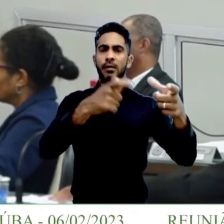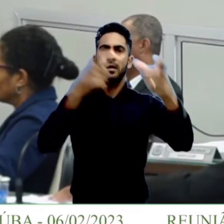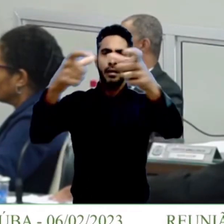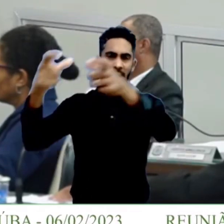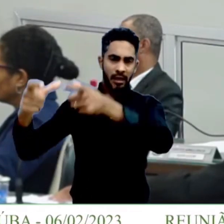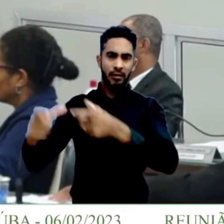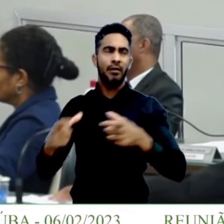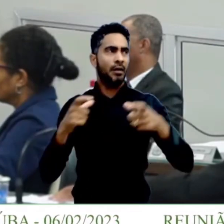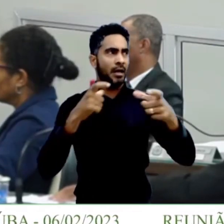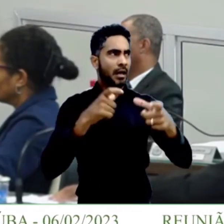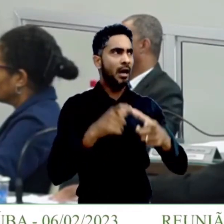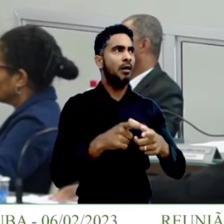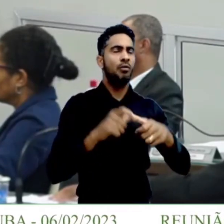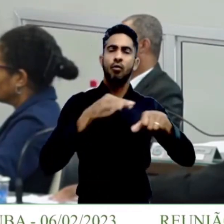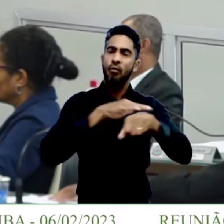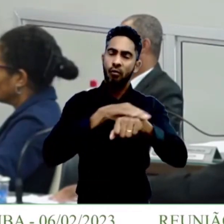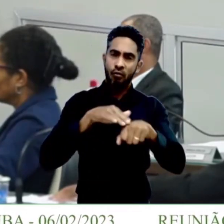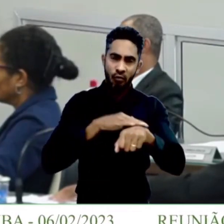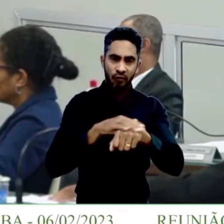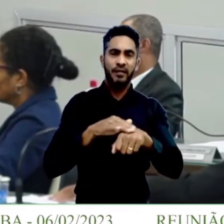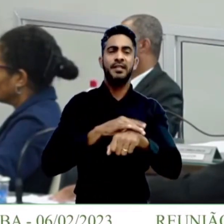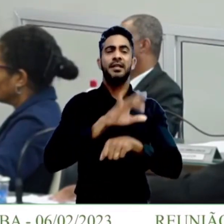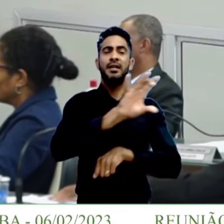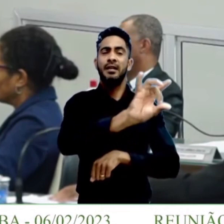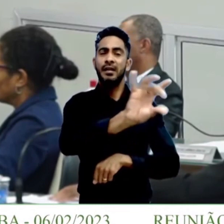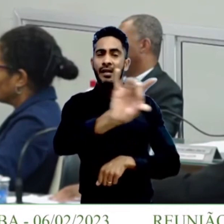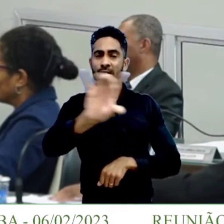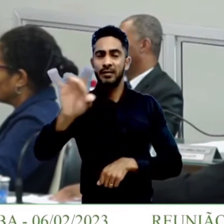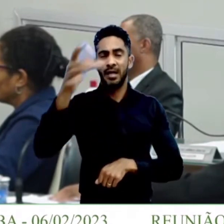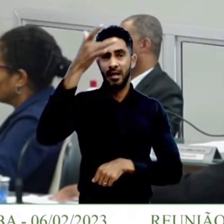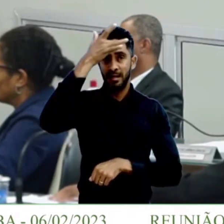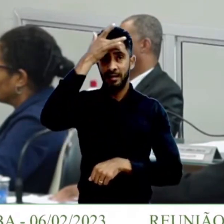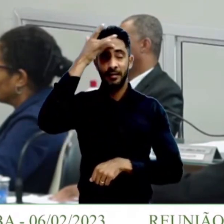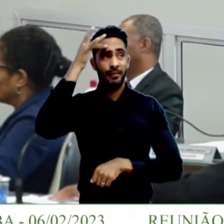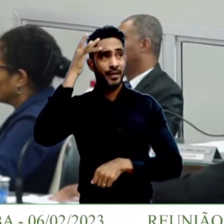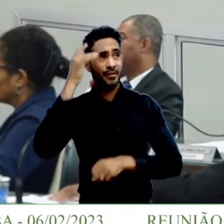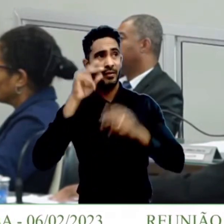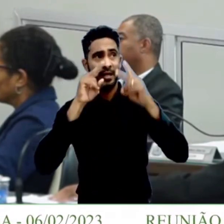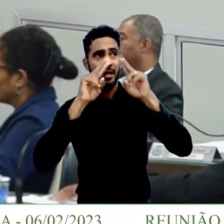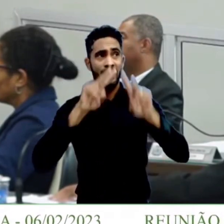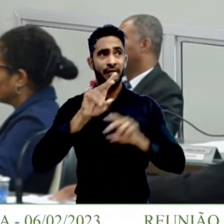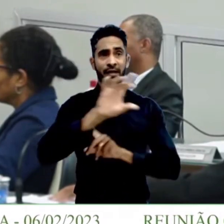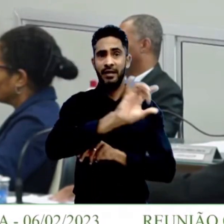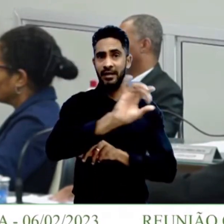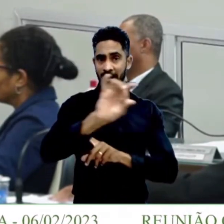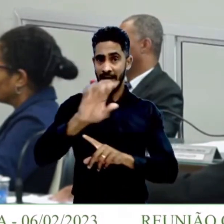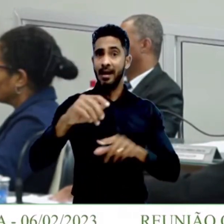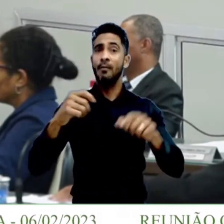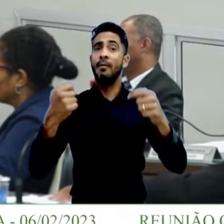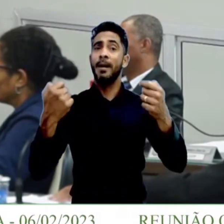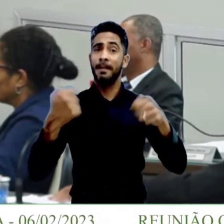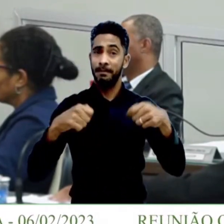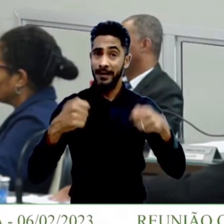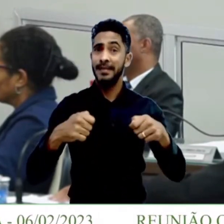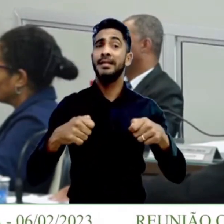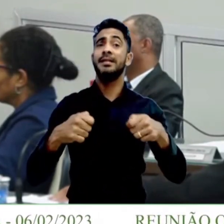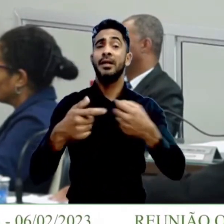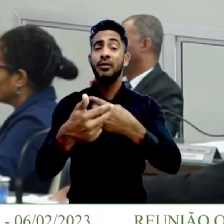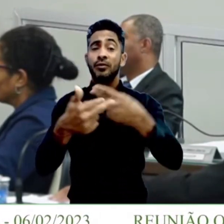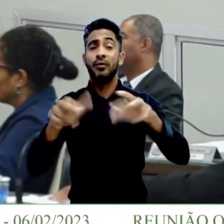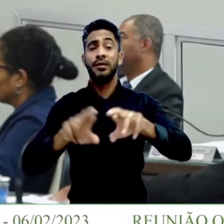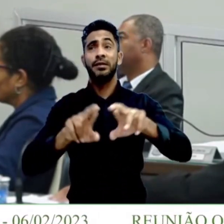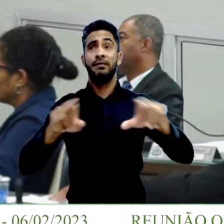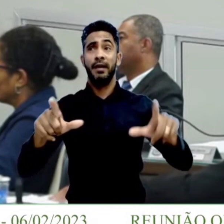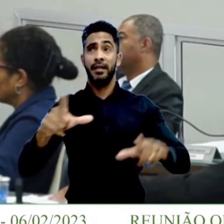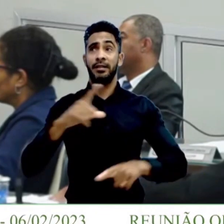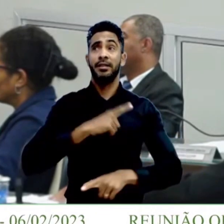local desse, conversei com cada pessoa ali e vi que cada um tem uma necessidade diferente.